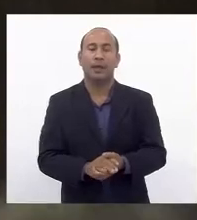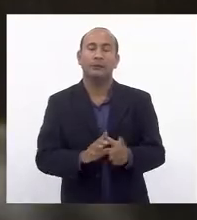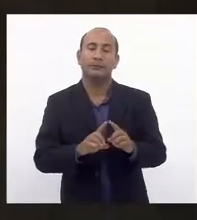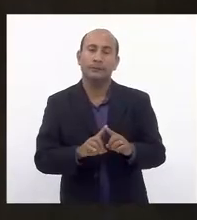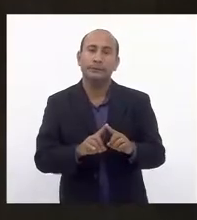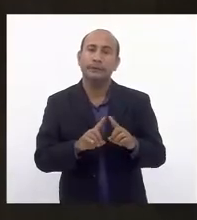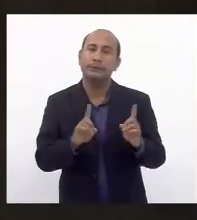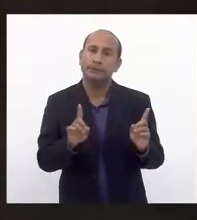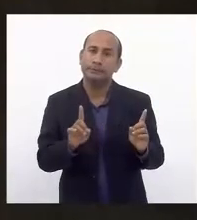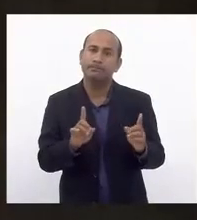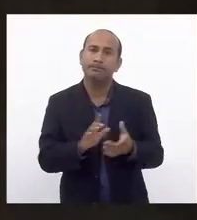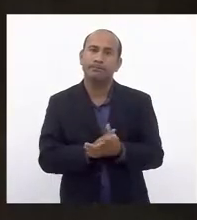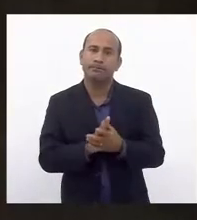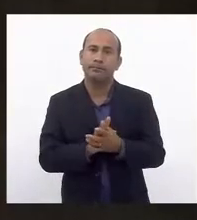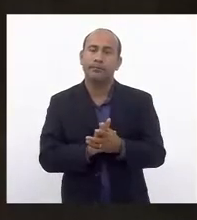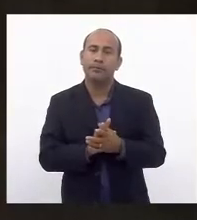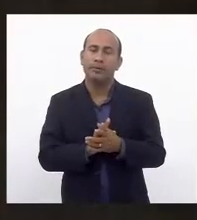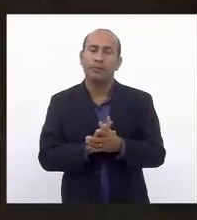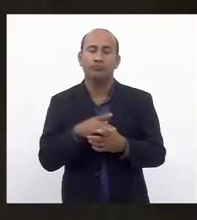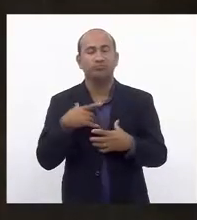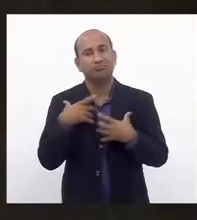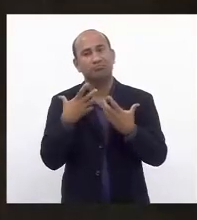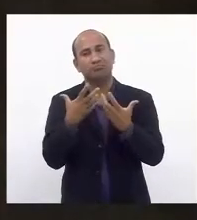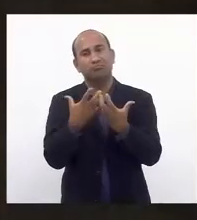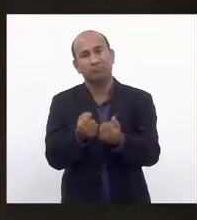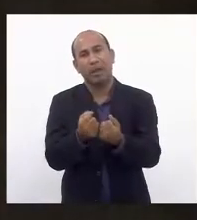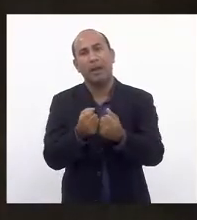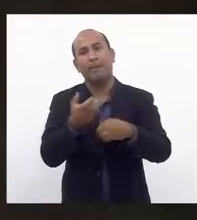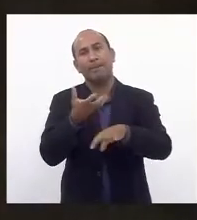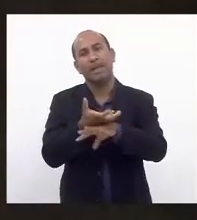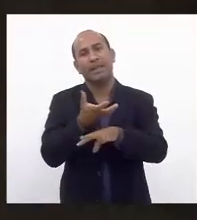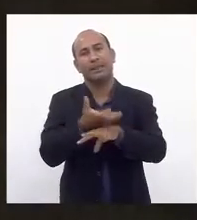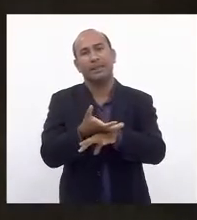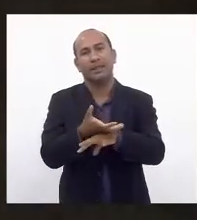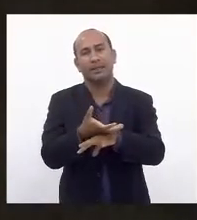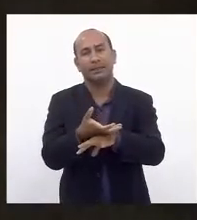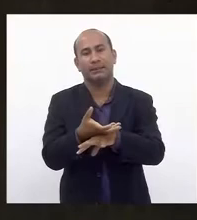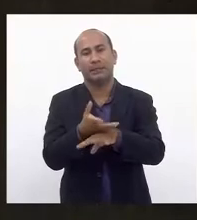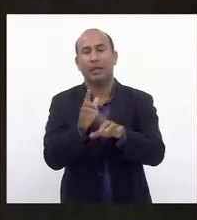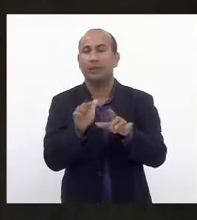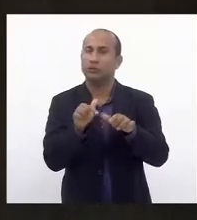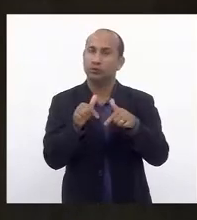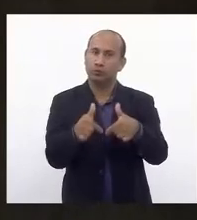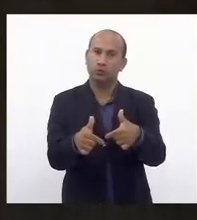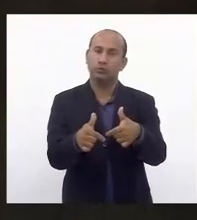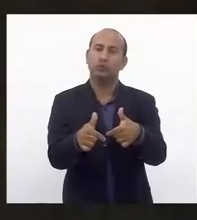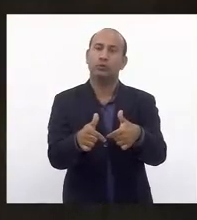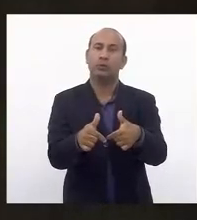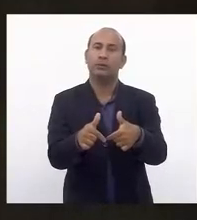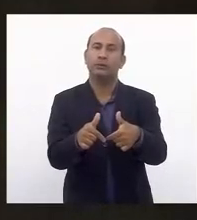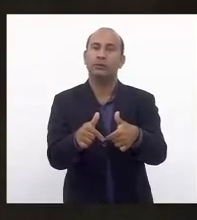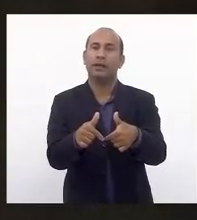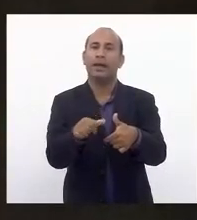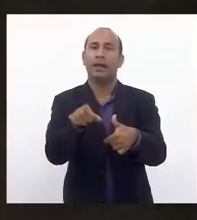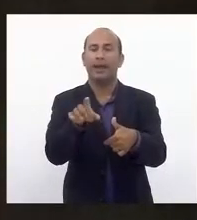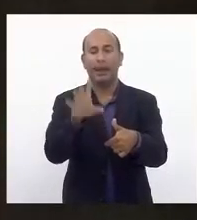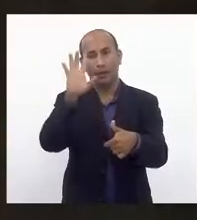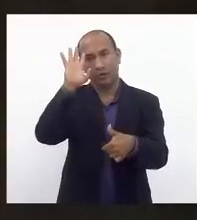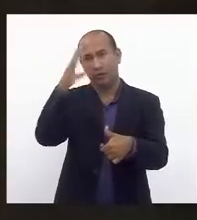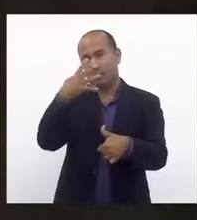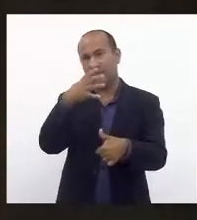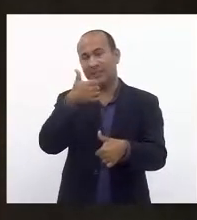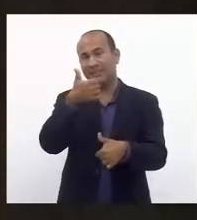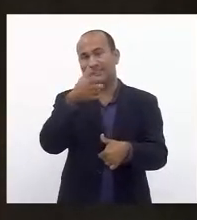independente do mérito da matéria, na forma, essa decisão é de 15